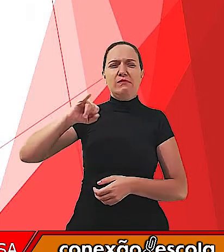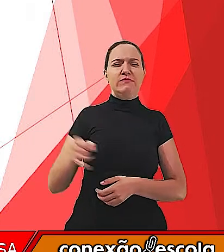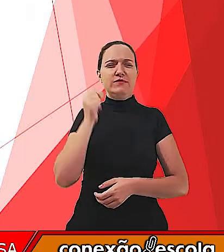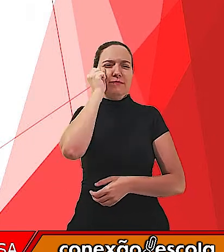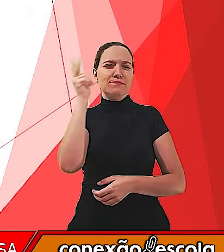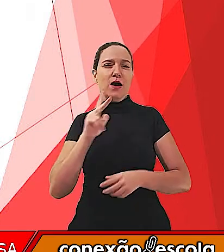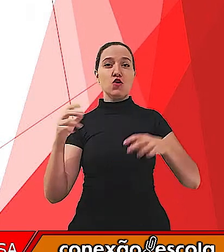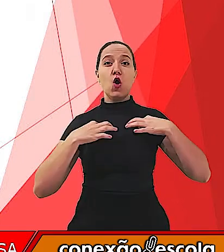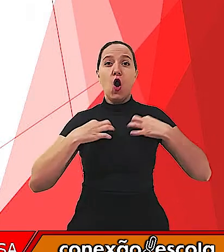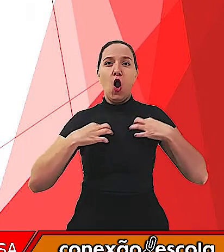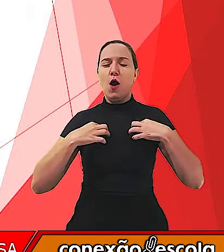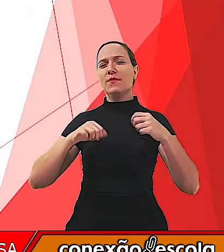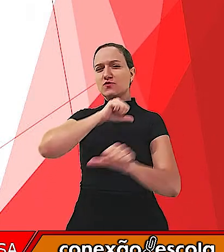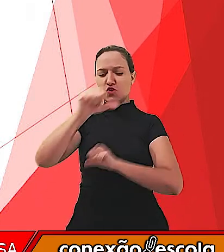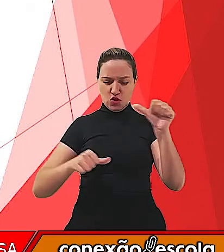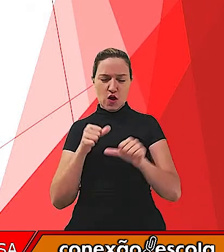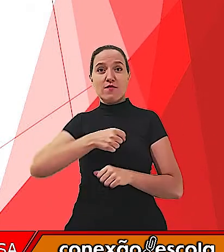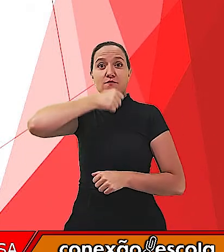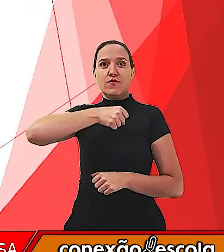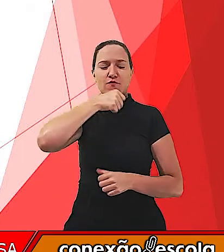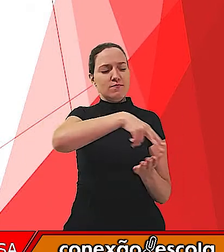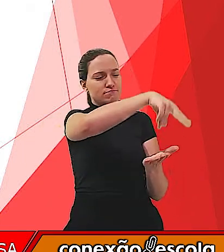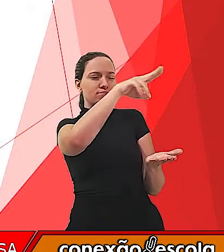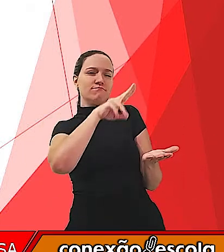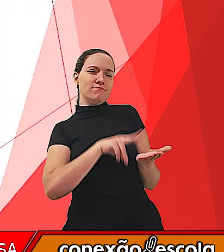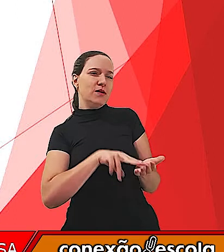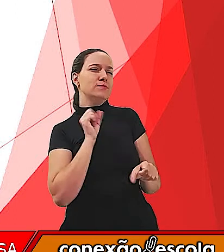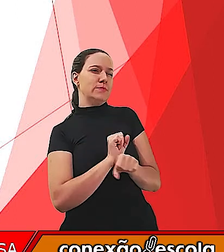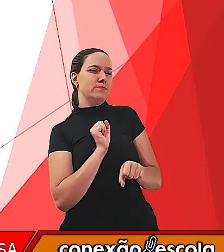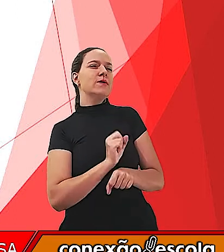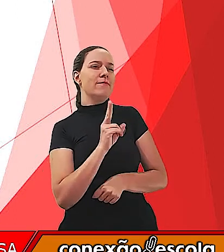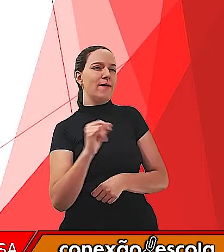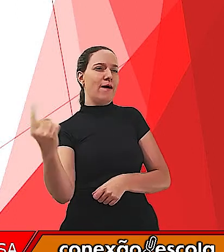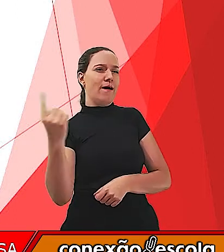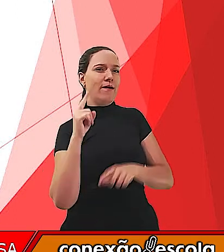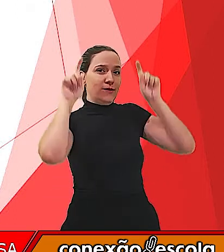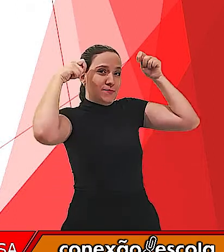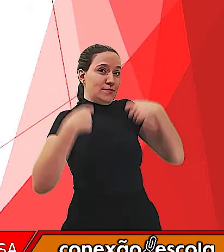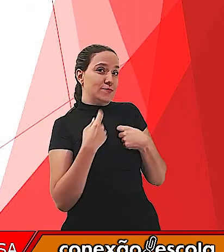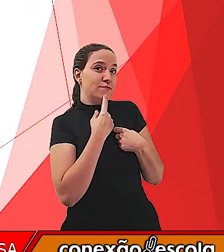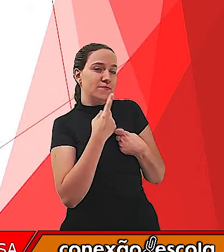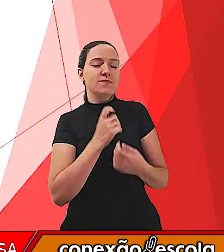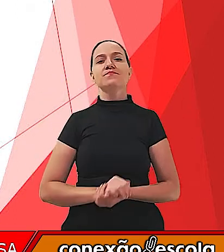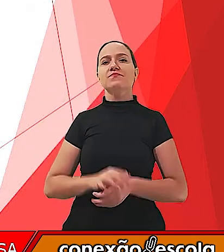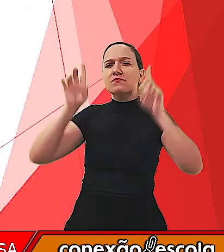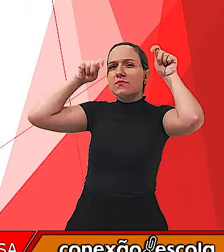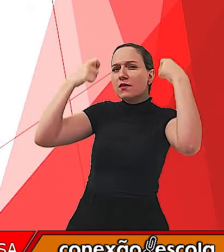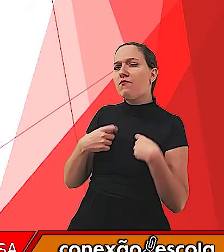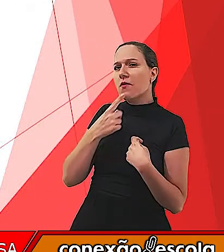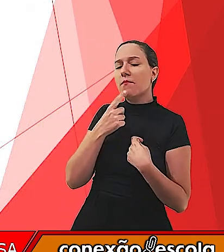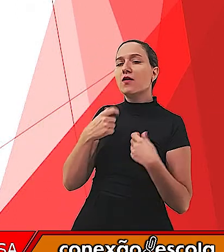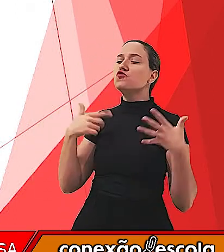dela e ficou esperando o Chapeuzinho Vermelho. Chegando na casa da vovó, ela encontrou o lobo e